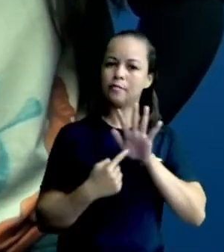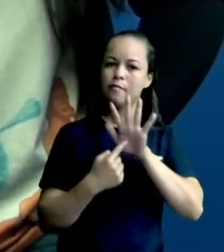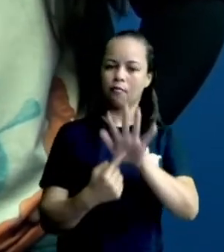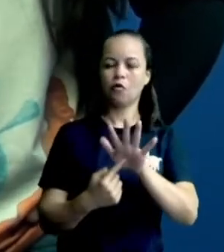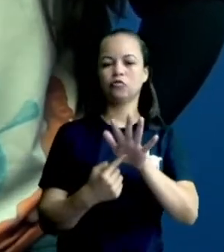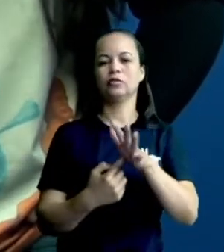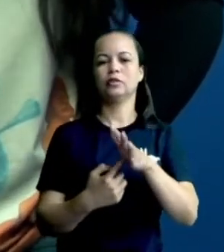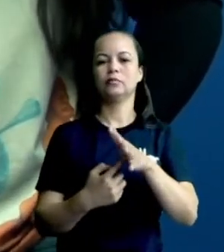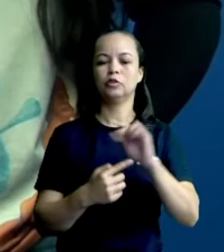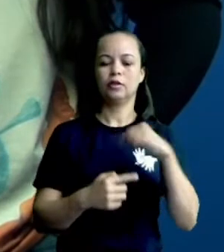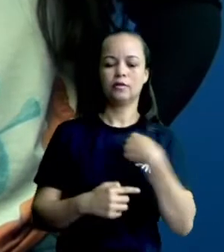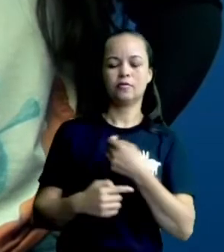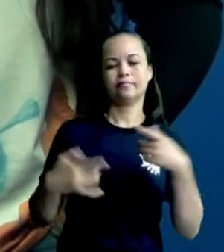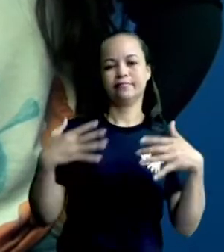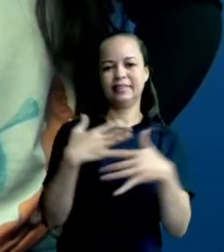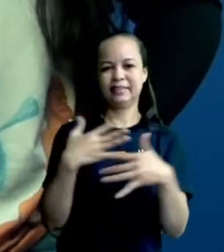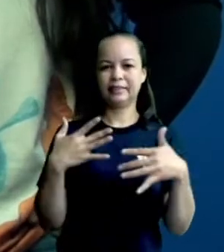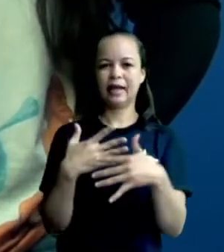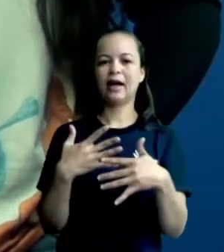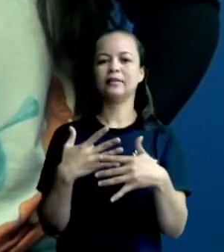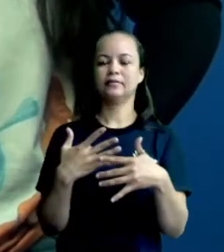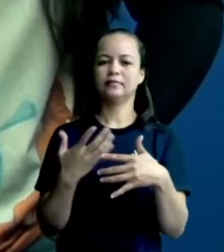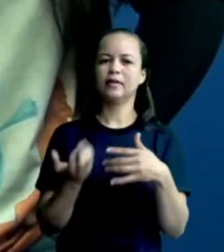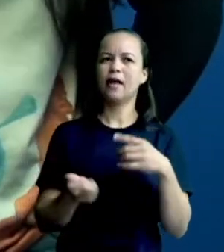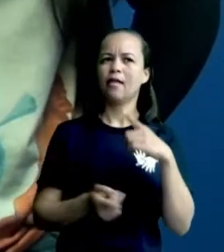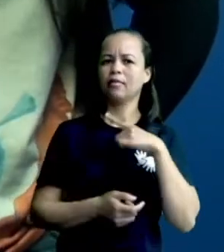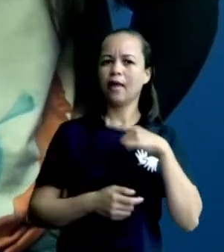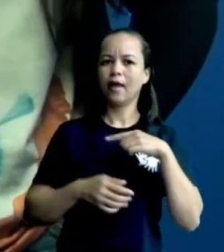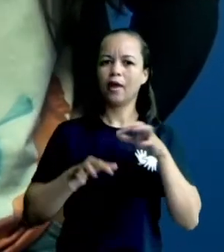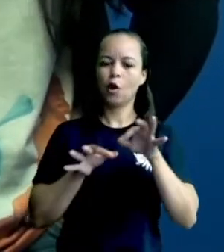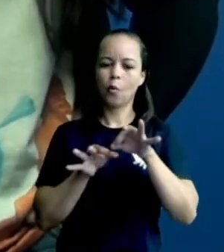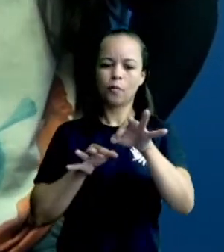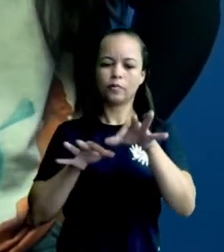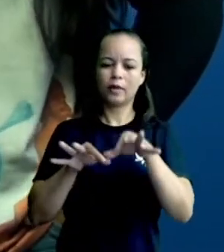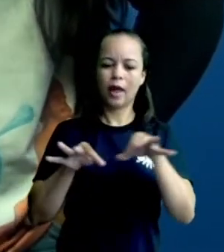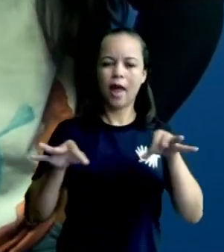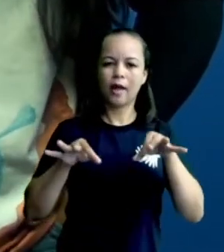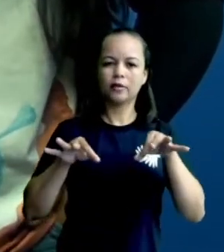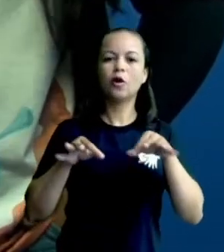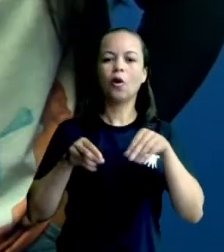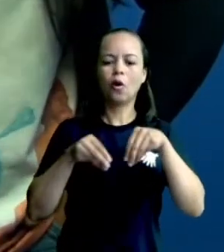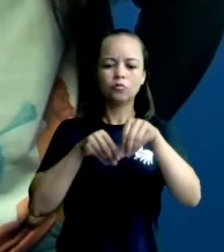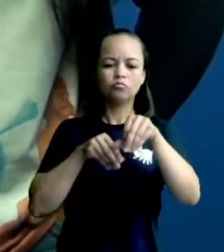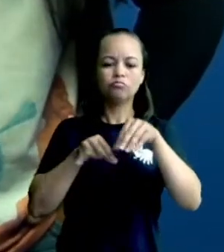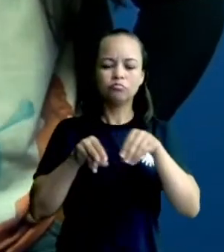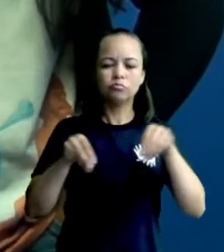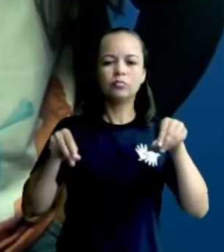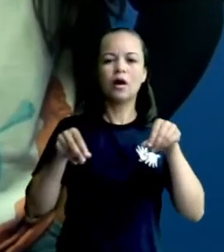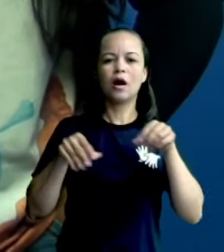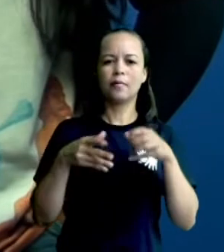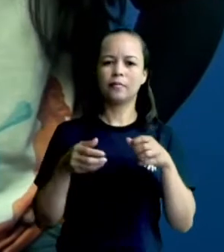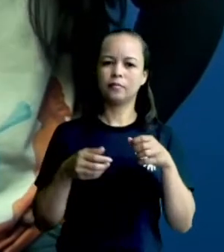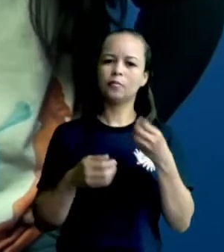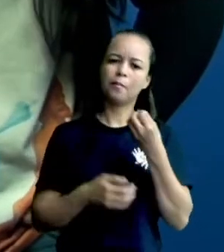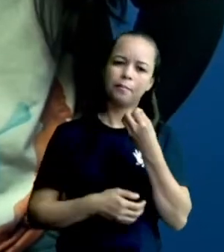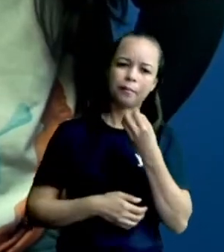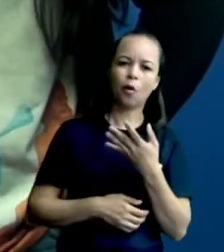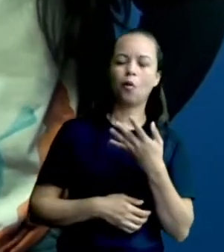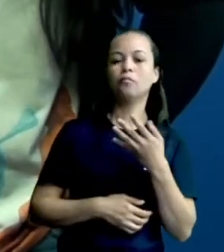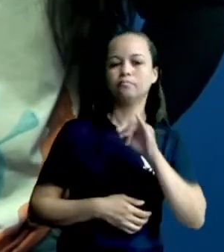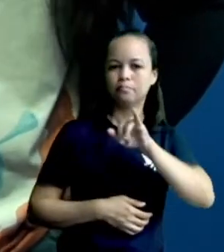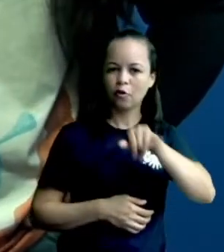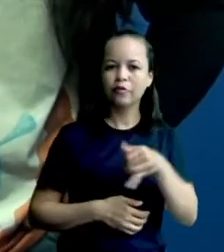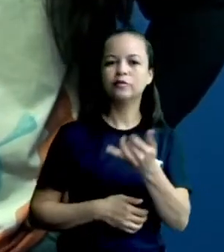mostramos que nossa cidade tem um território muito bom, muito proveitoso, né? Então,